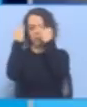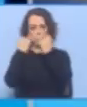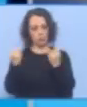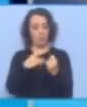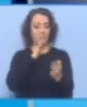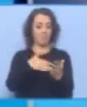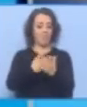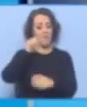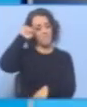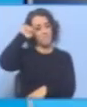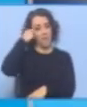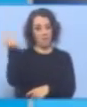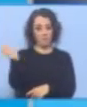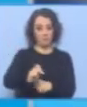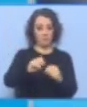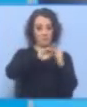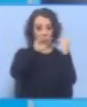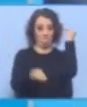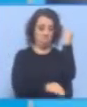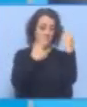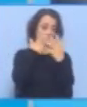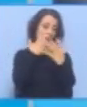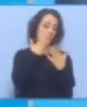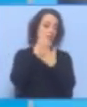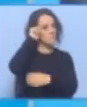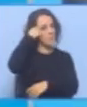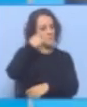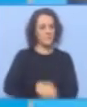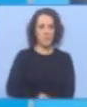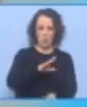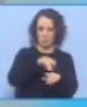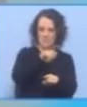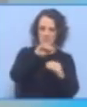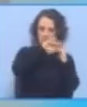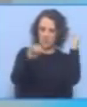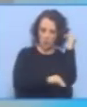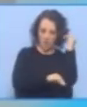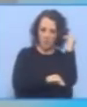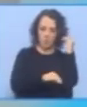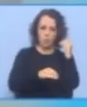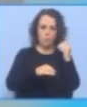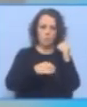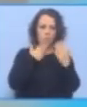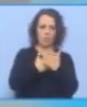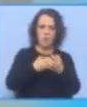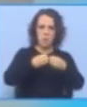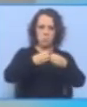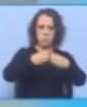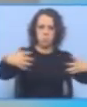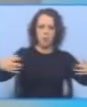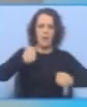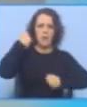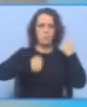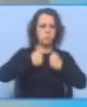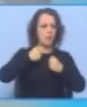em causa quando há estas desigualdades tão acentuadas. E serão essas desigualdades que estão na origem de greves que foram multiplicadas